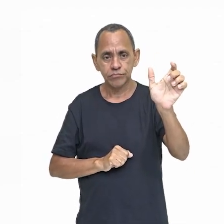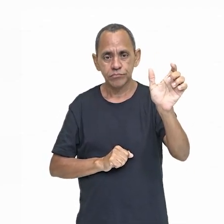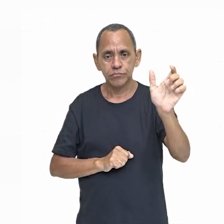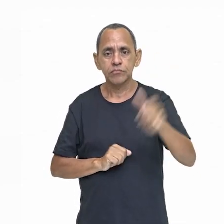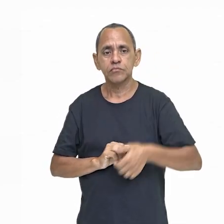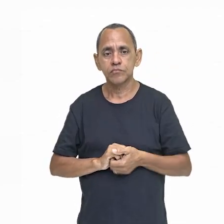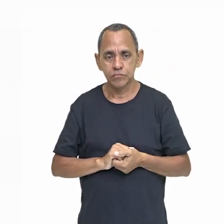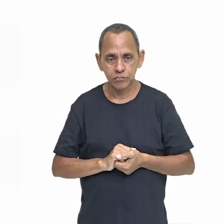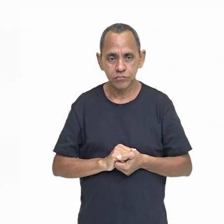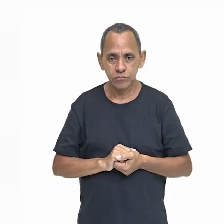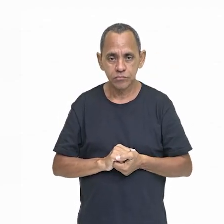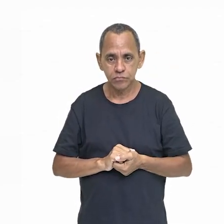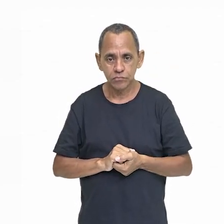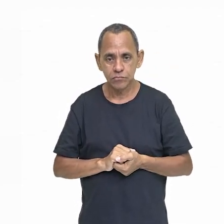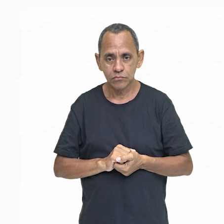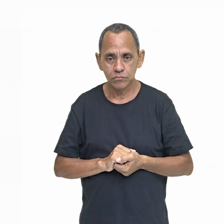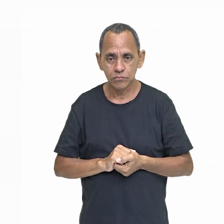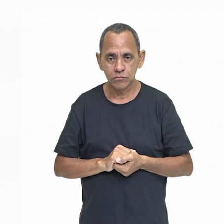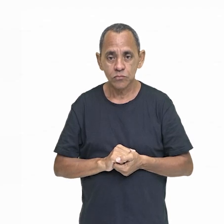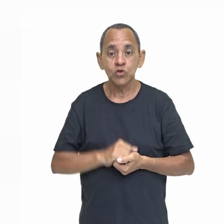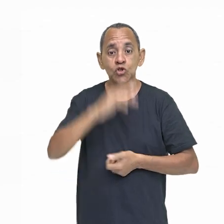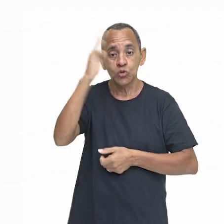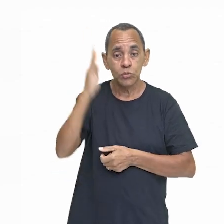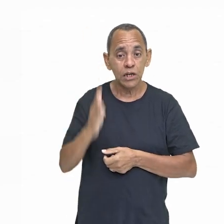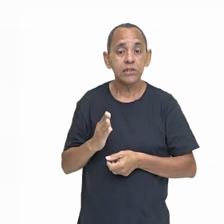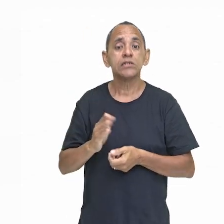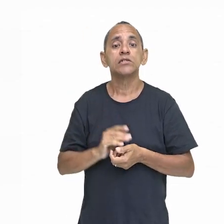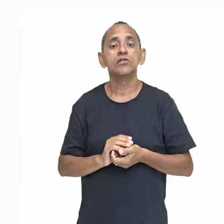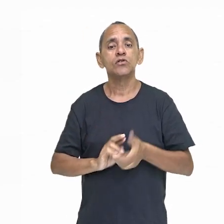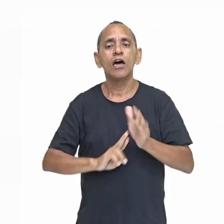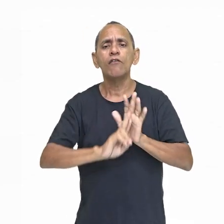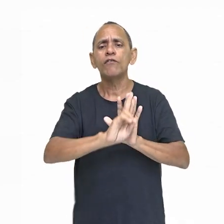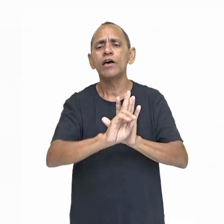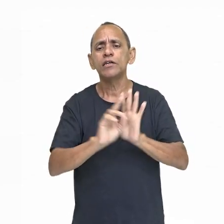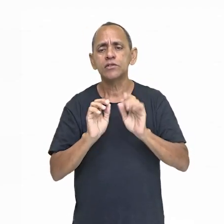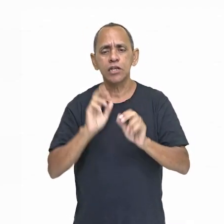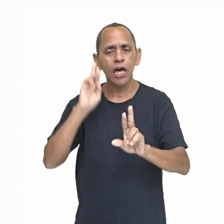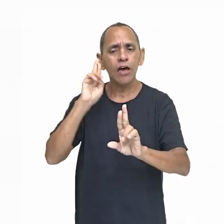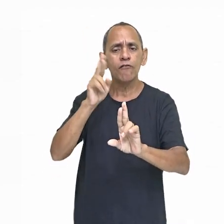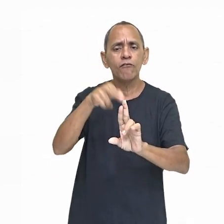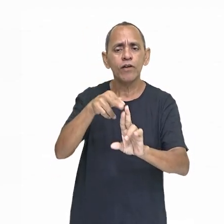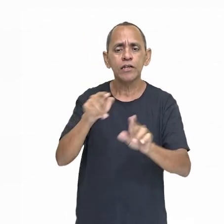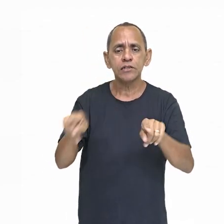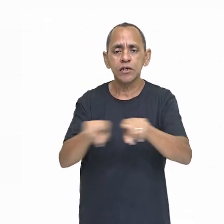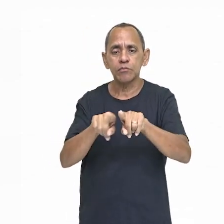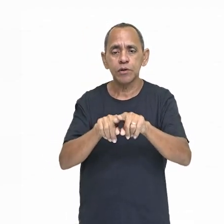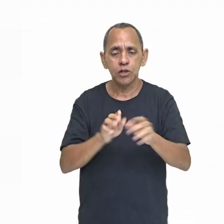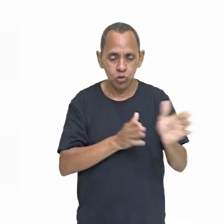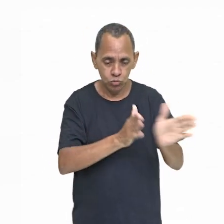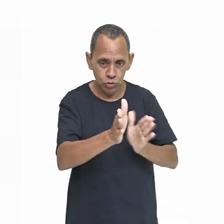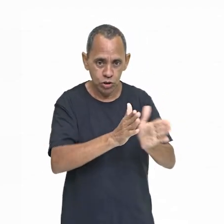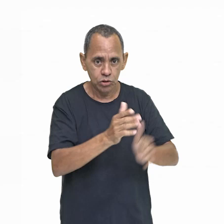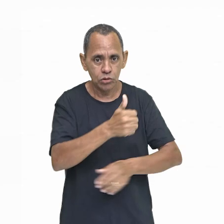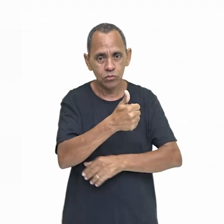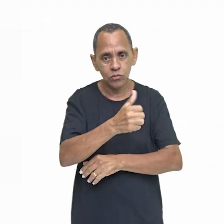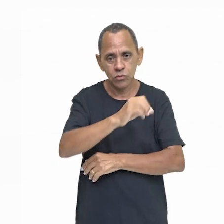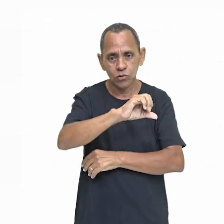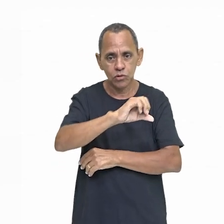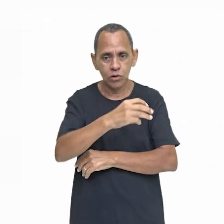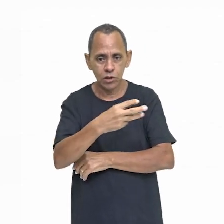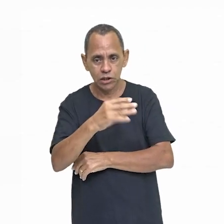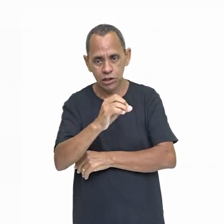caso brasileiro, é utilizada para se referir ao período que se estendeu de 1930 a